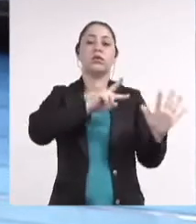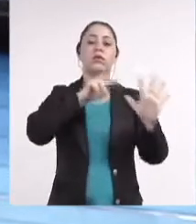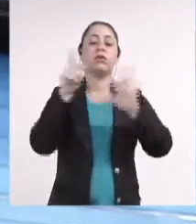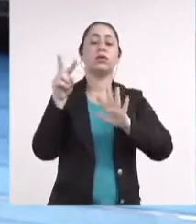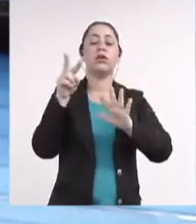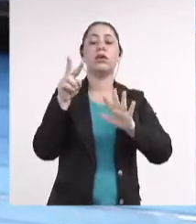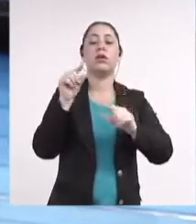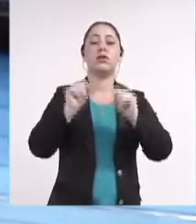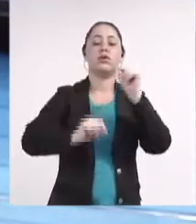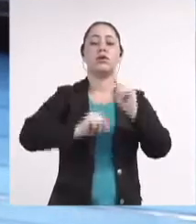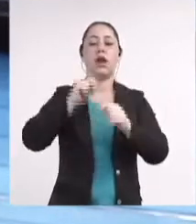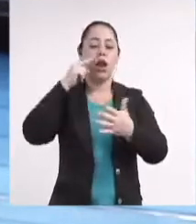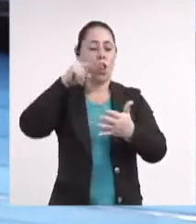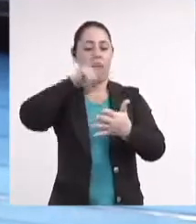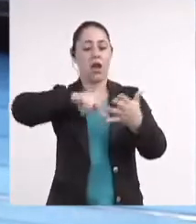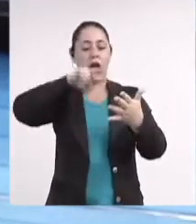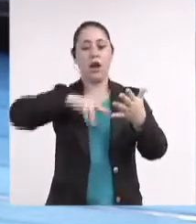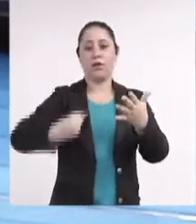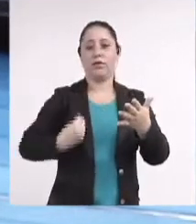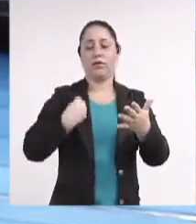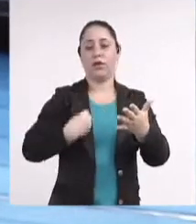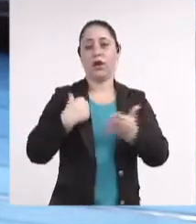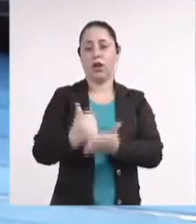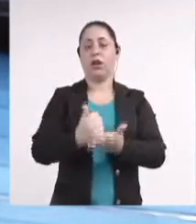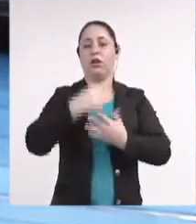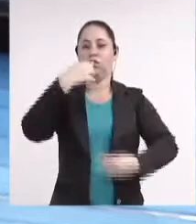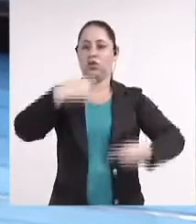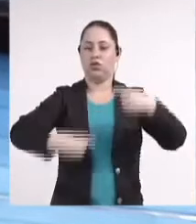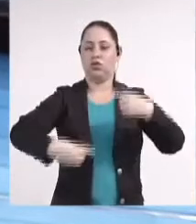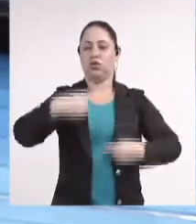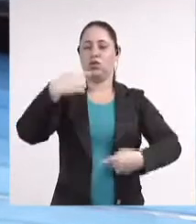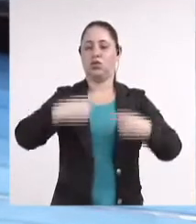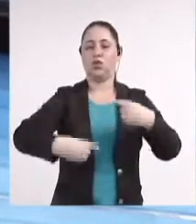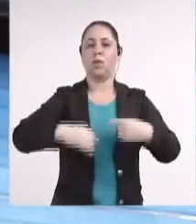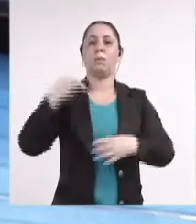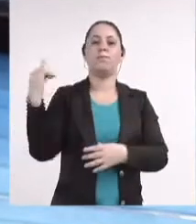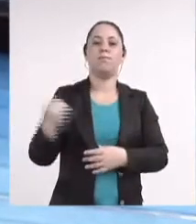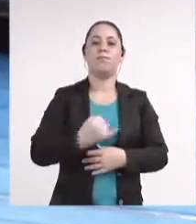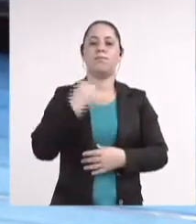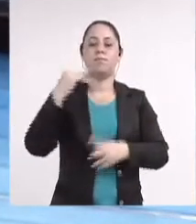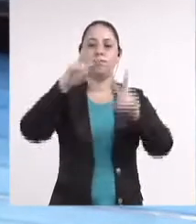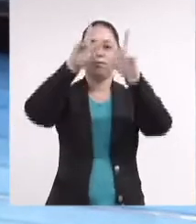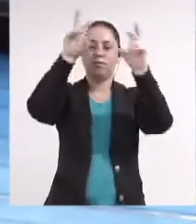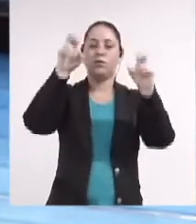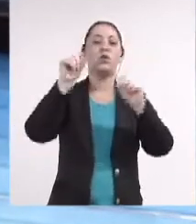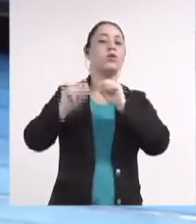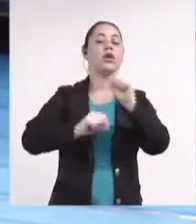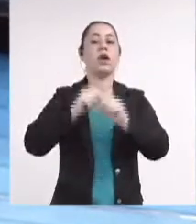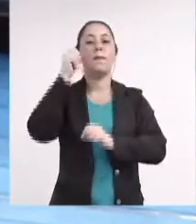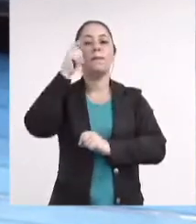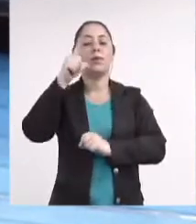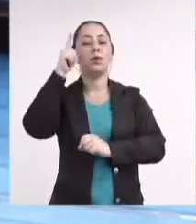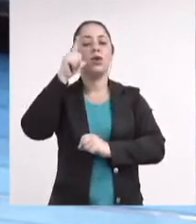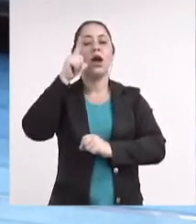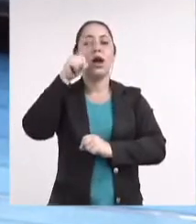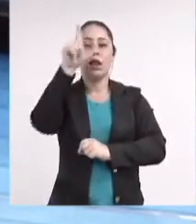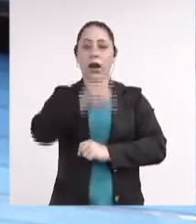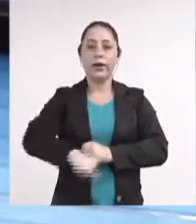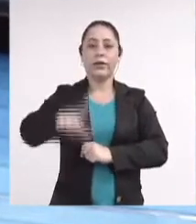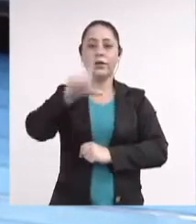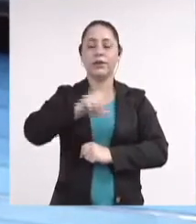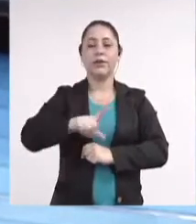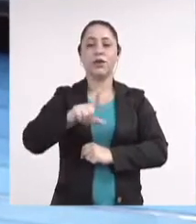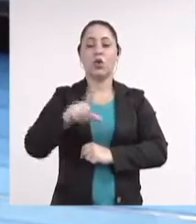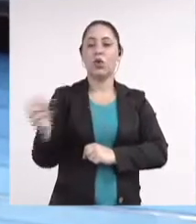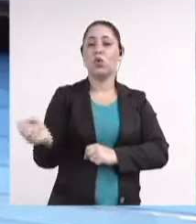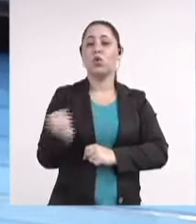do programa Ler a Viver, que traz um debate super importante sobre o protagonismo feminino na literatura. O programa